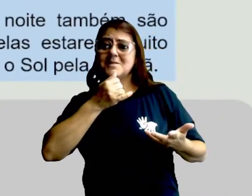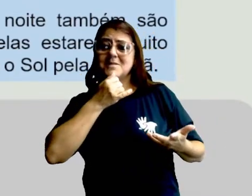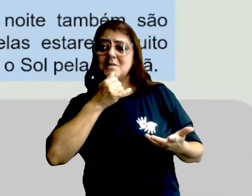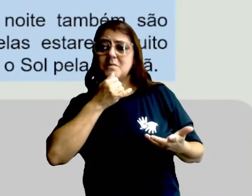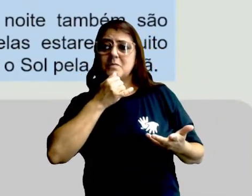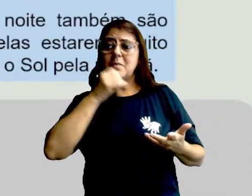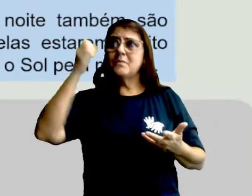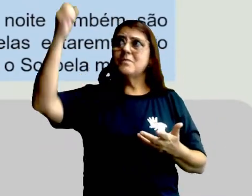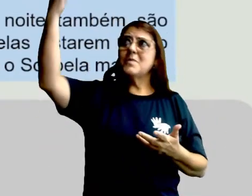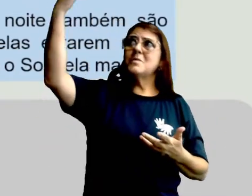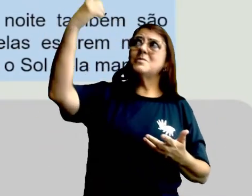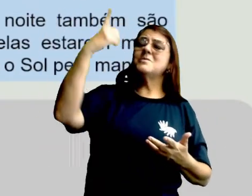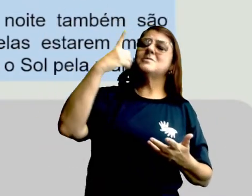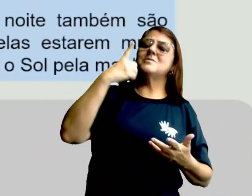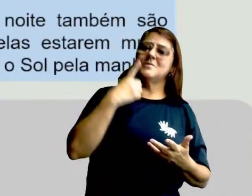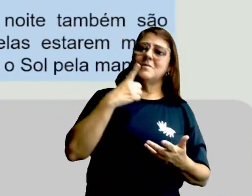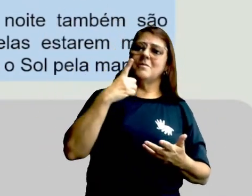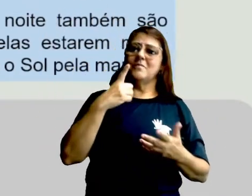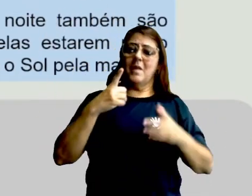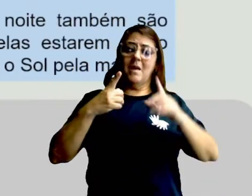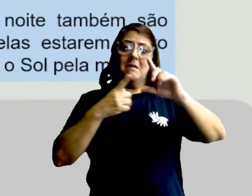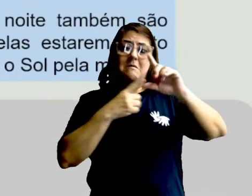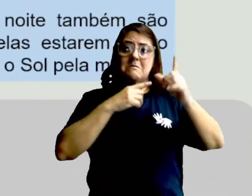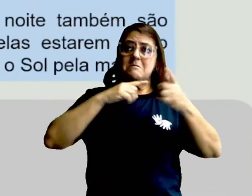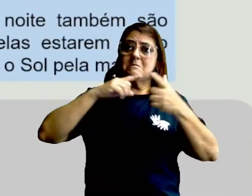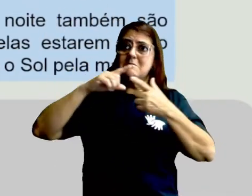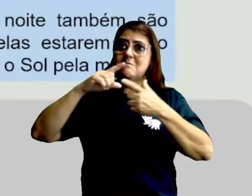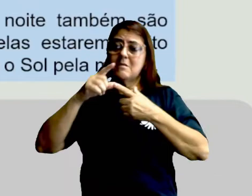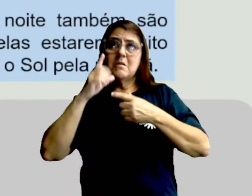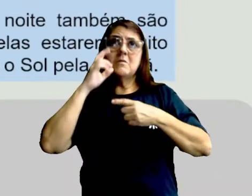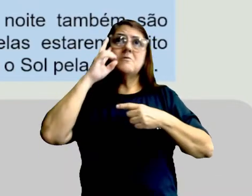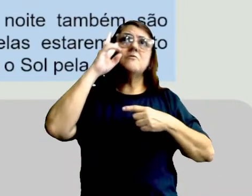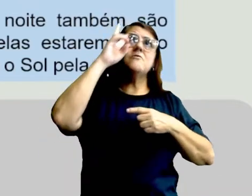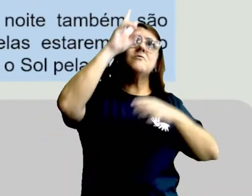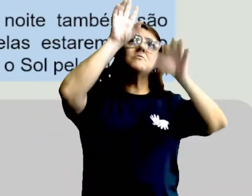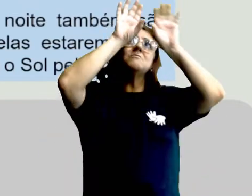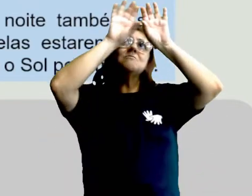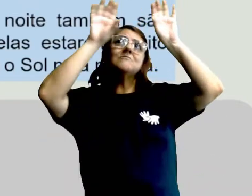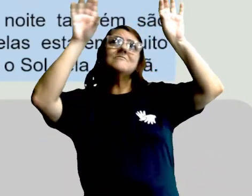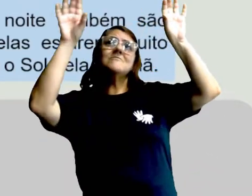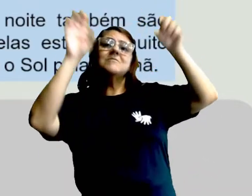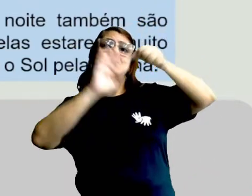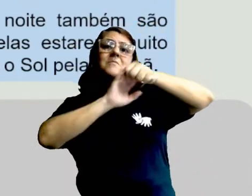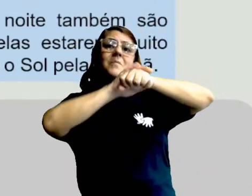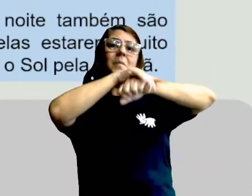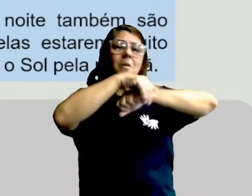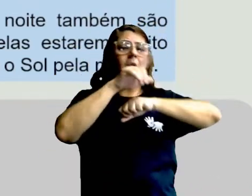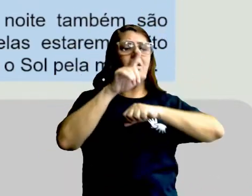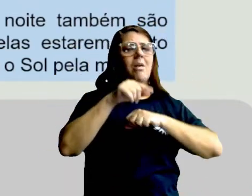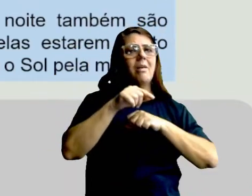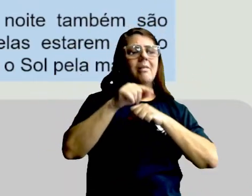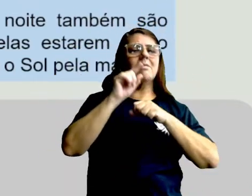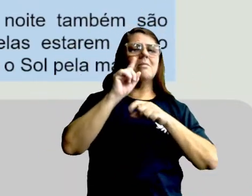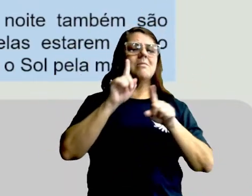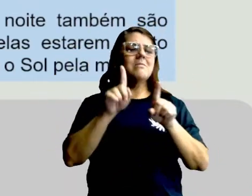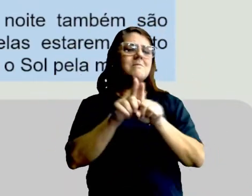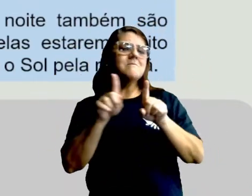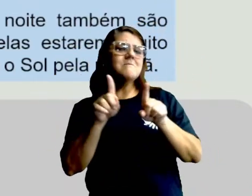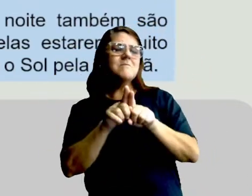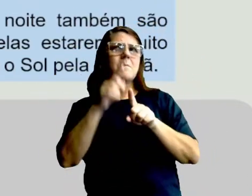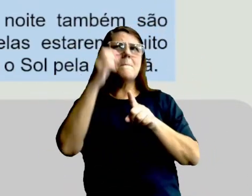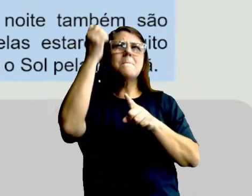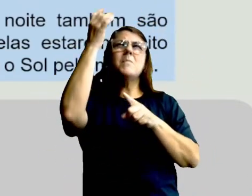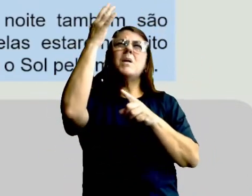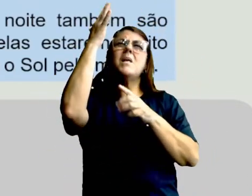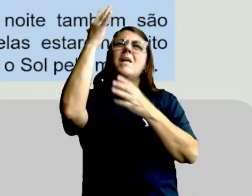nosso Sol. As estrelas que vemos à noite também são astros luminosos, mas por elas